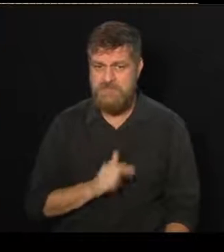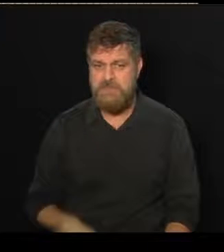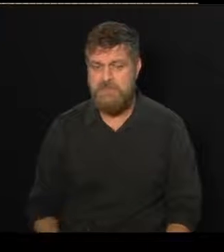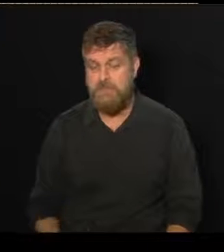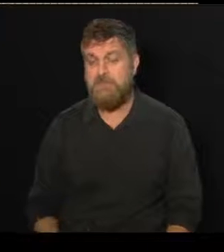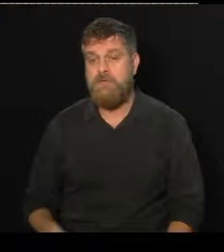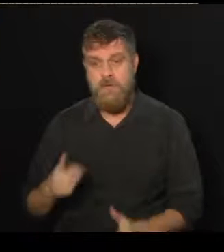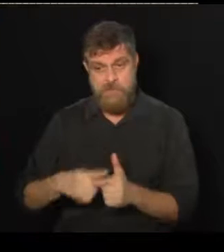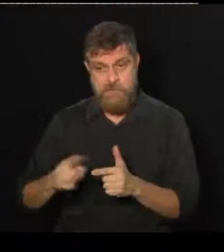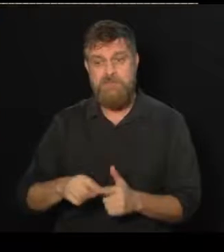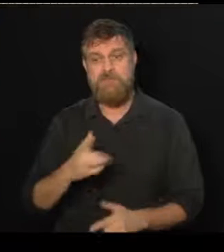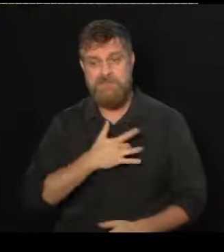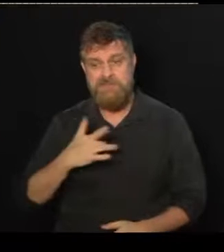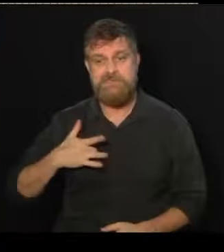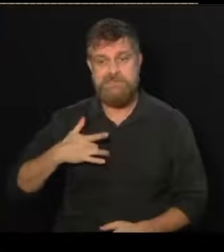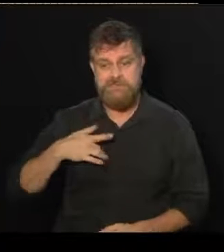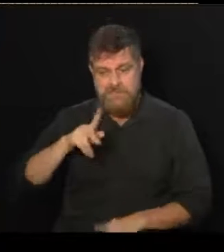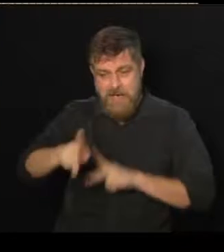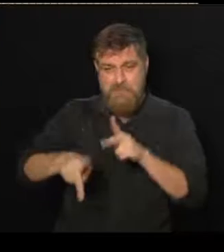certeza, um problema de saúde pública